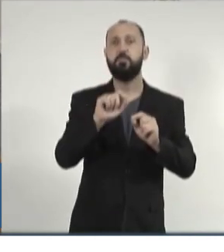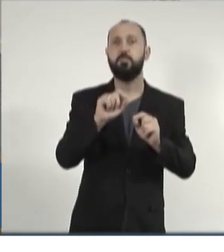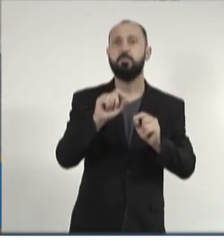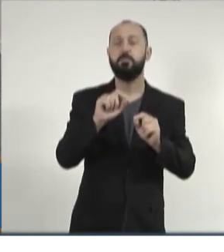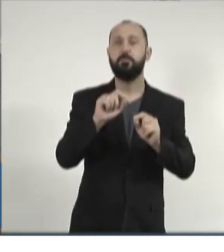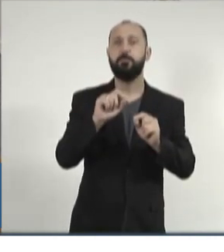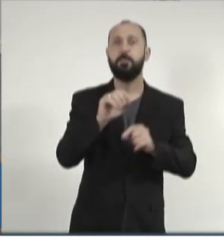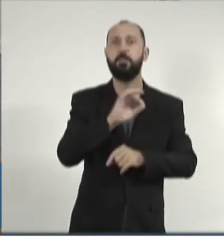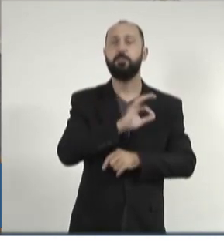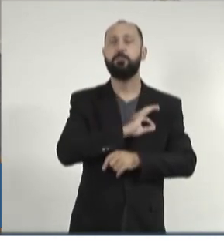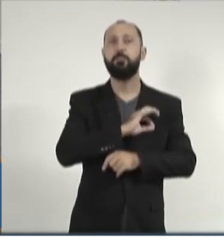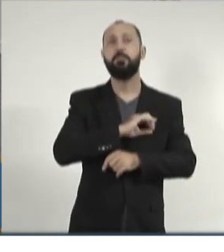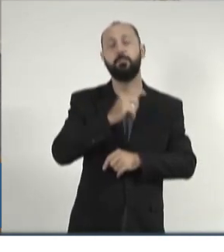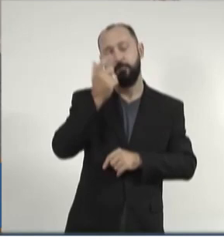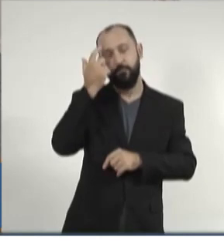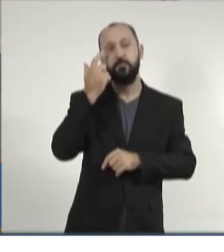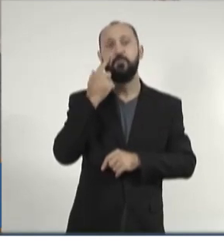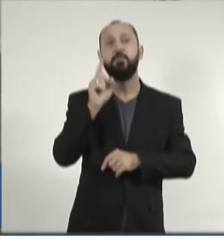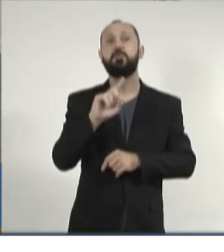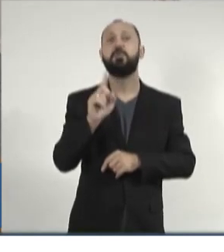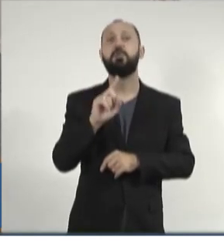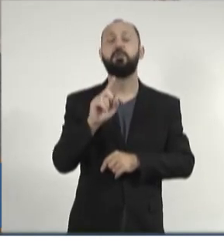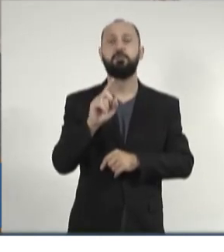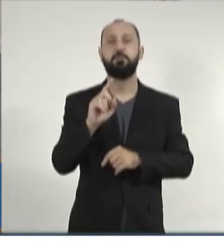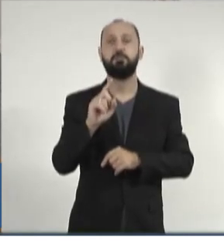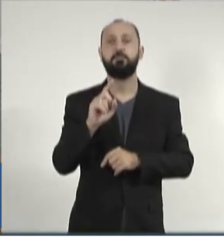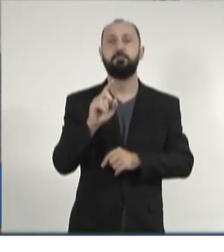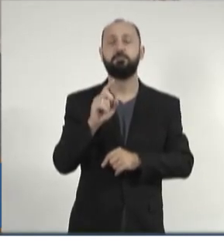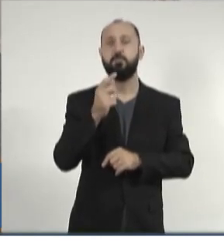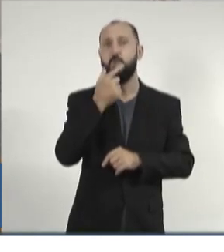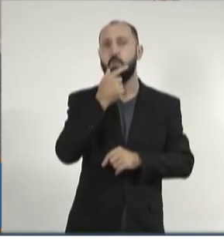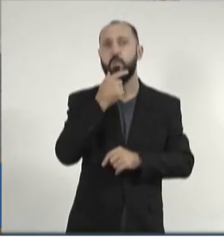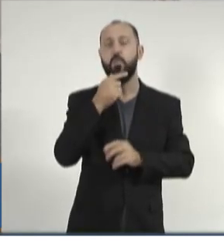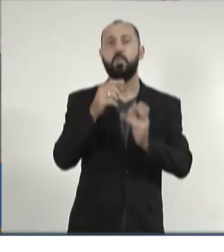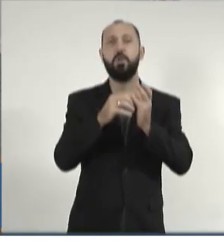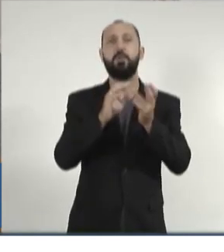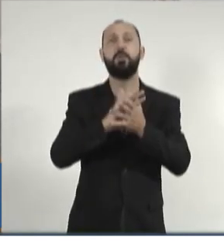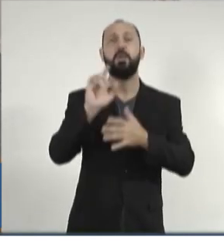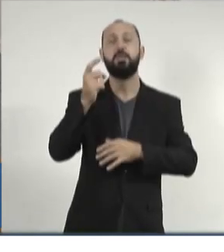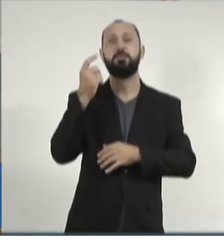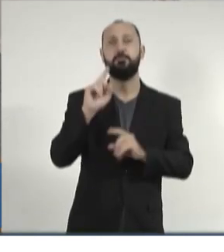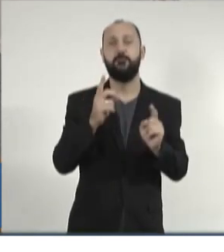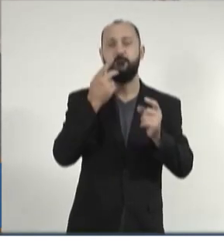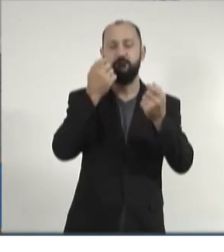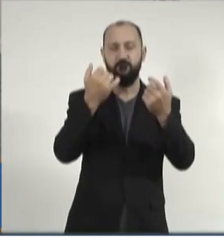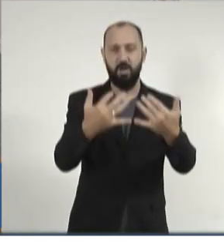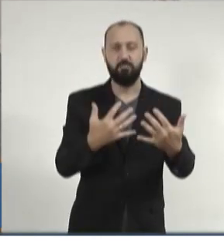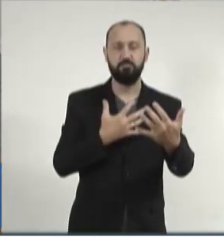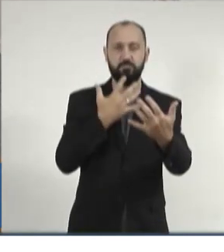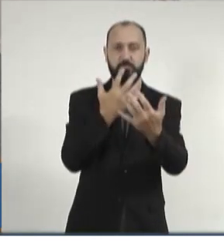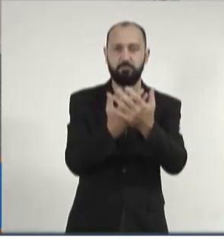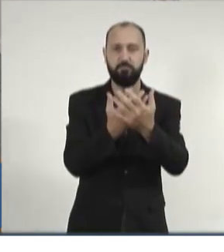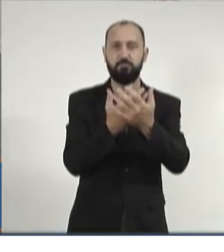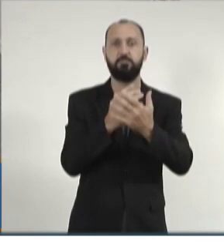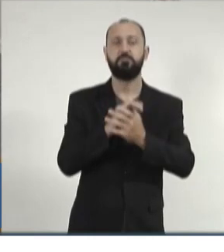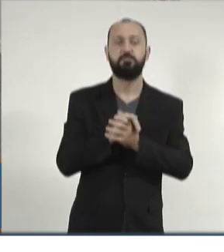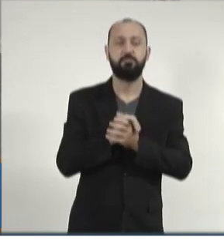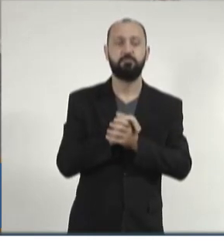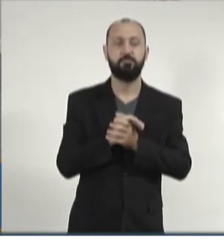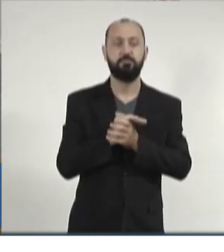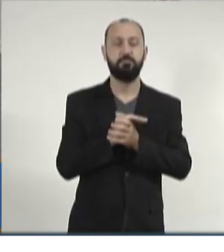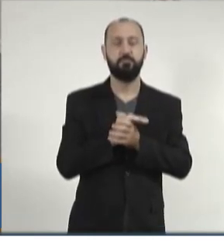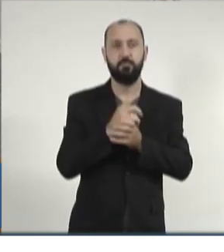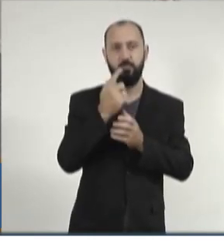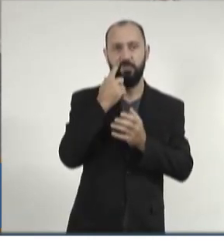Que levaram a polícia a concluir o quê? Que não era bem aquilo que o ex-marido contava. A partir daí, ele